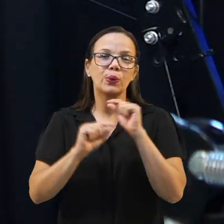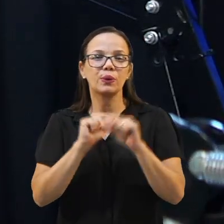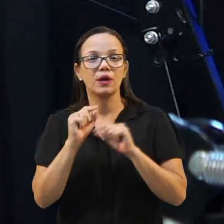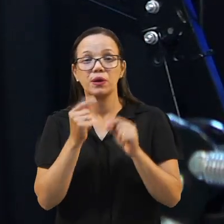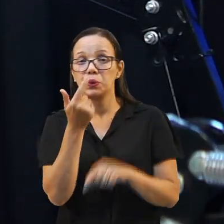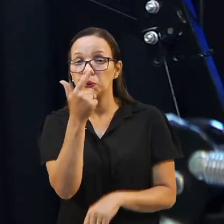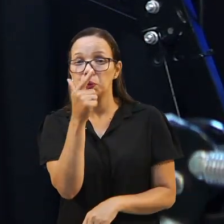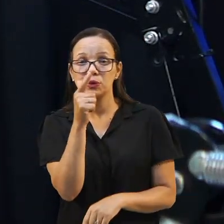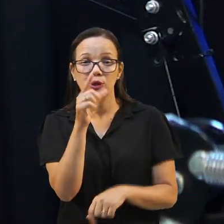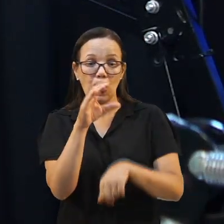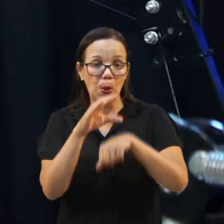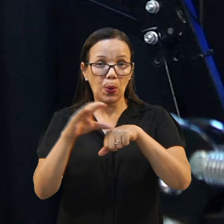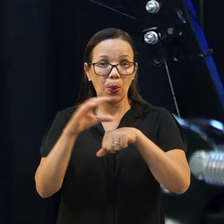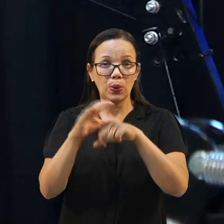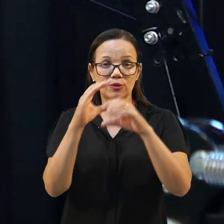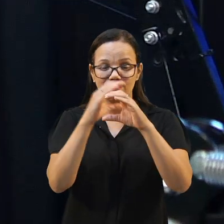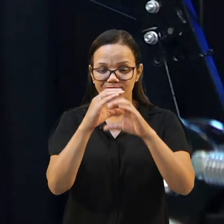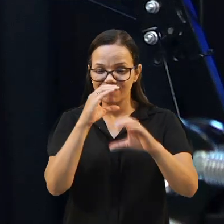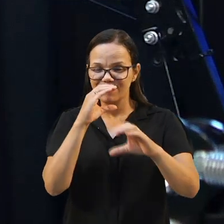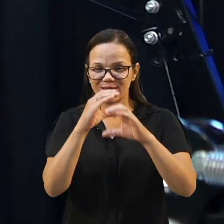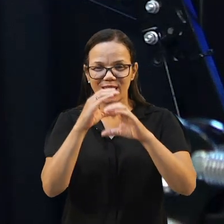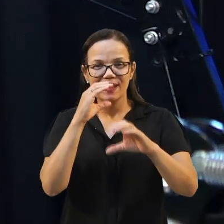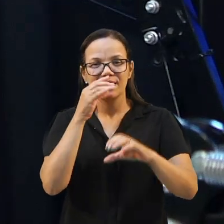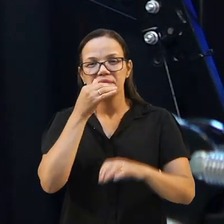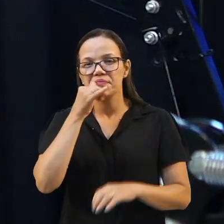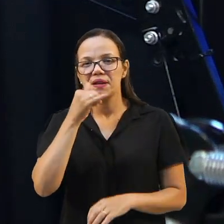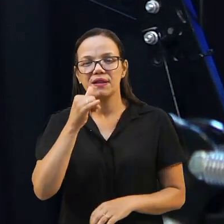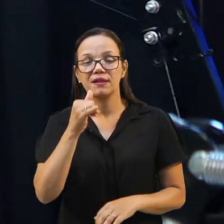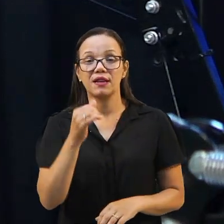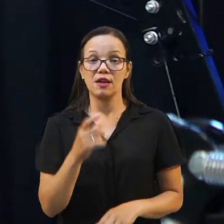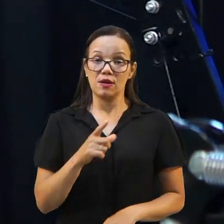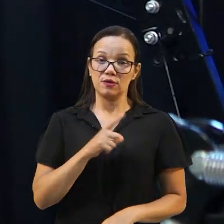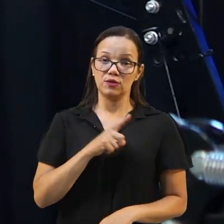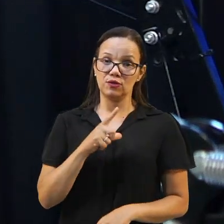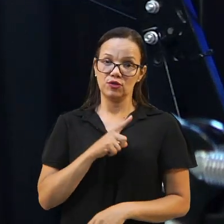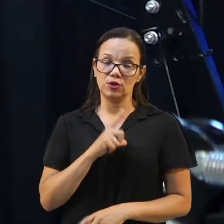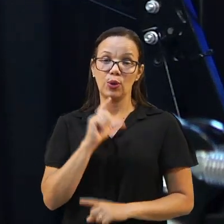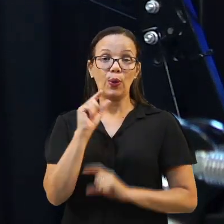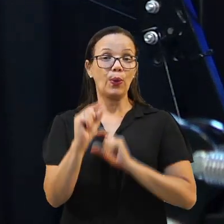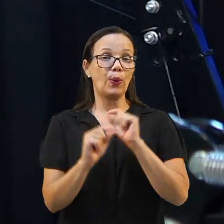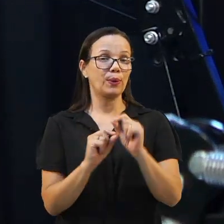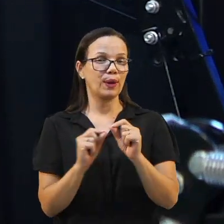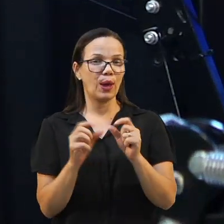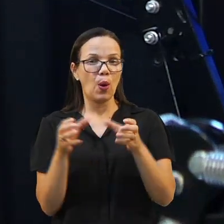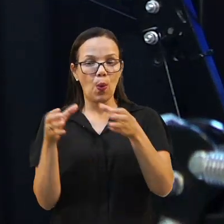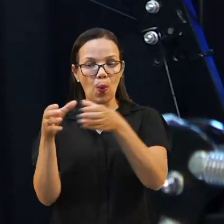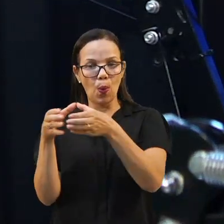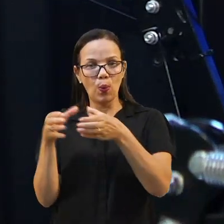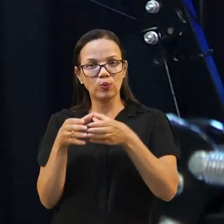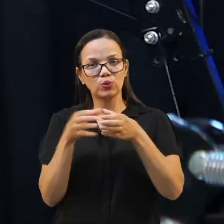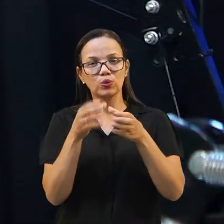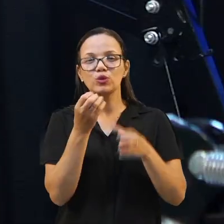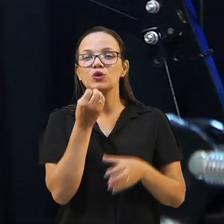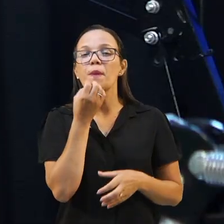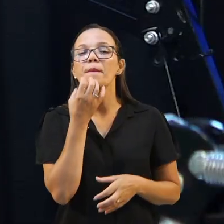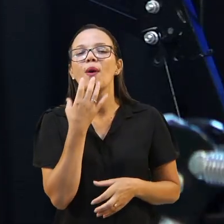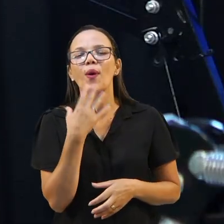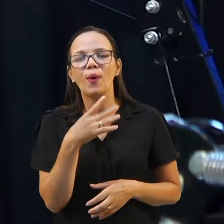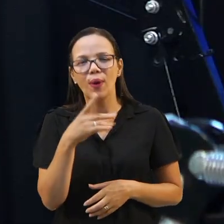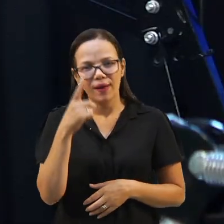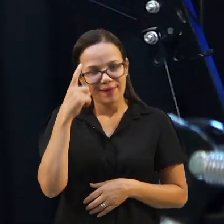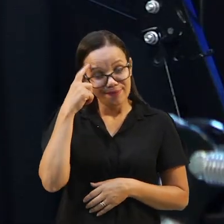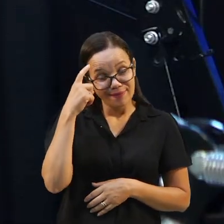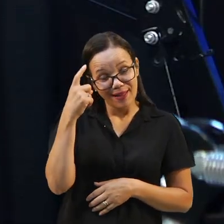não existia curso de engenharia elétrica, né? Existia um conjunto de muito boas